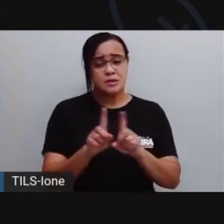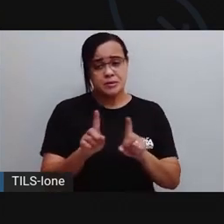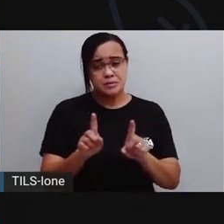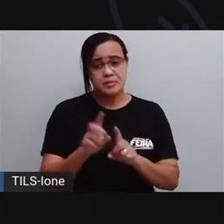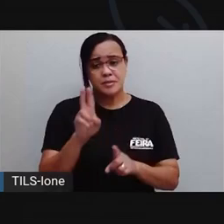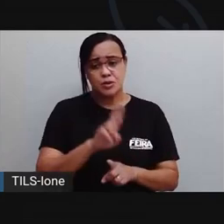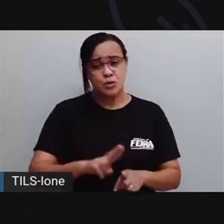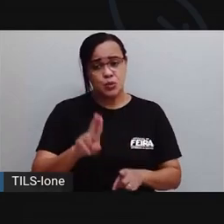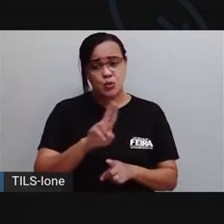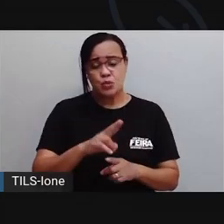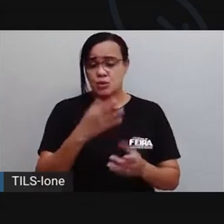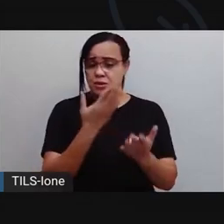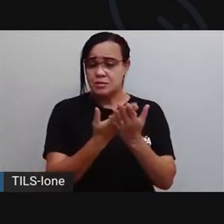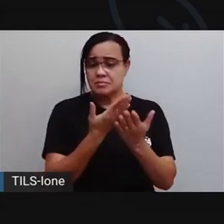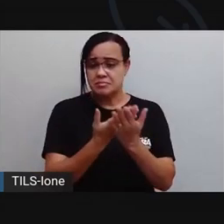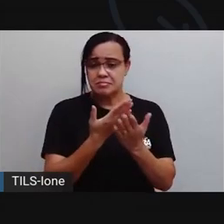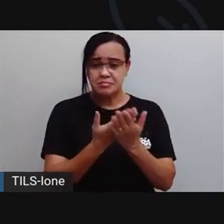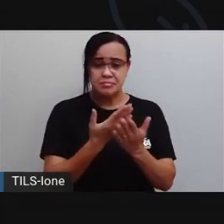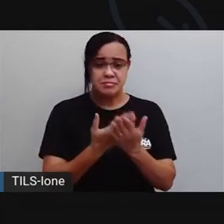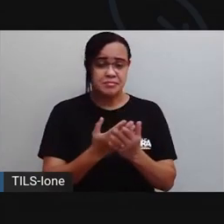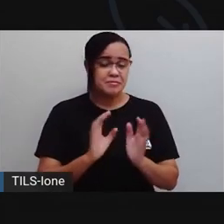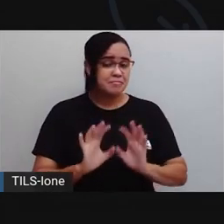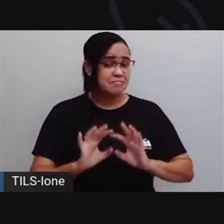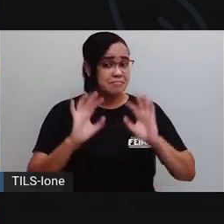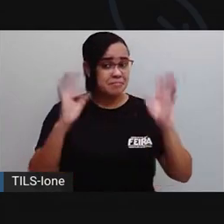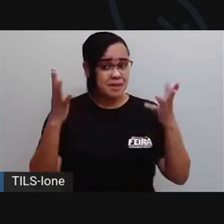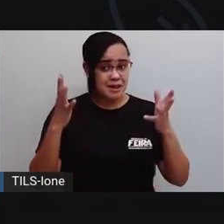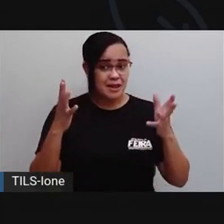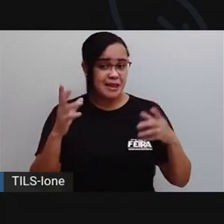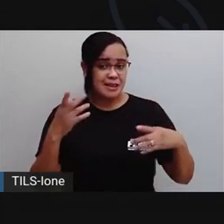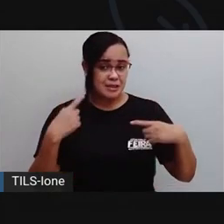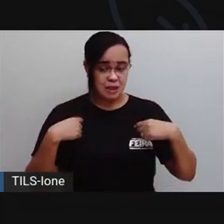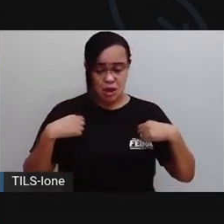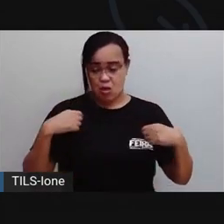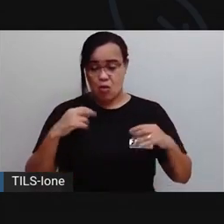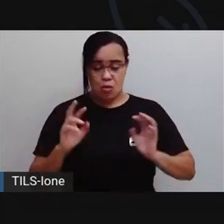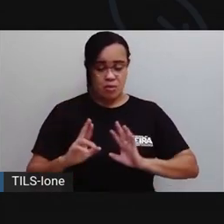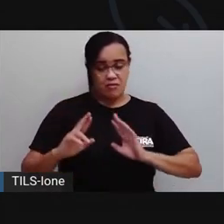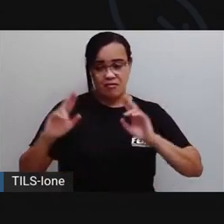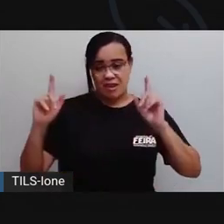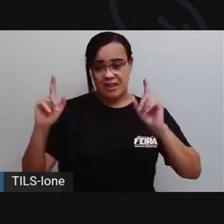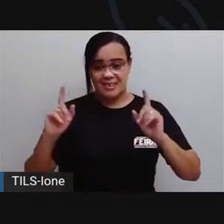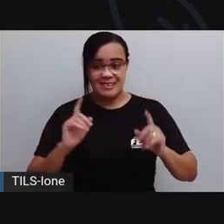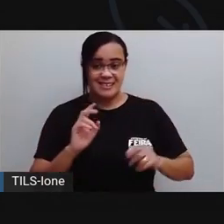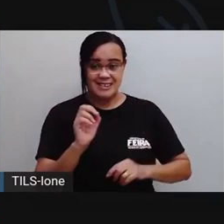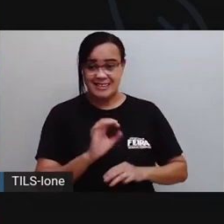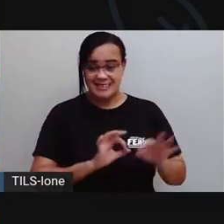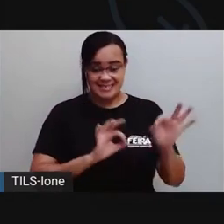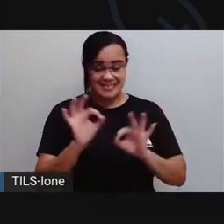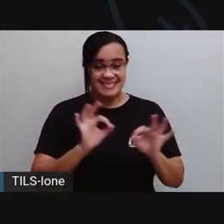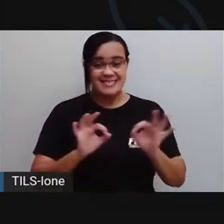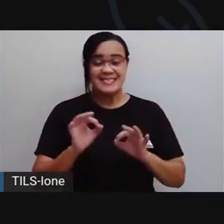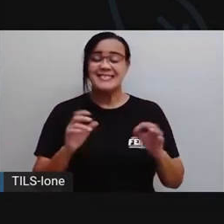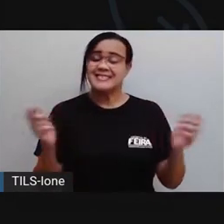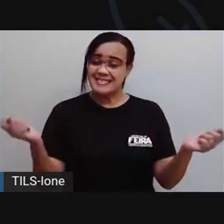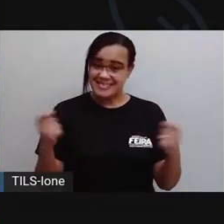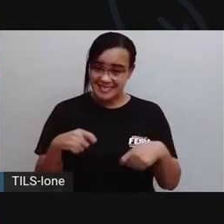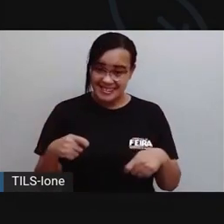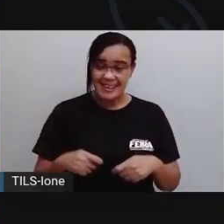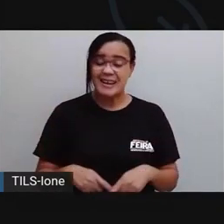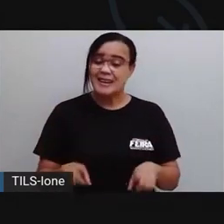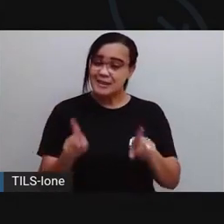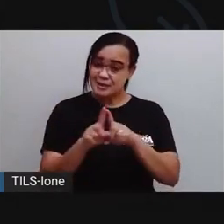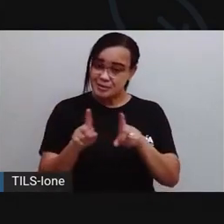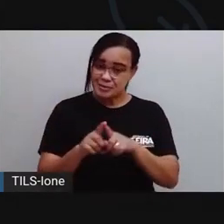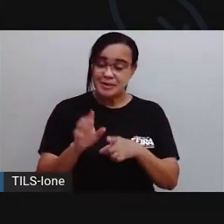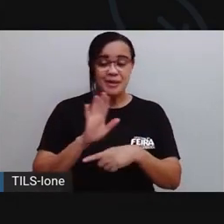que ir estilizado. Aí já é uma opção, você faz a sua fantasia. Você mesmo customiza. Ajuda a mamãe, escolhe